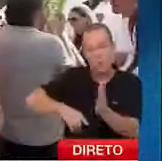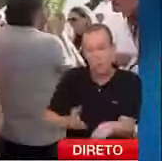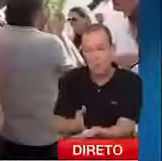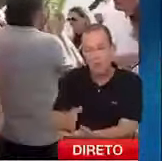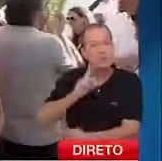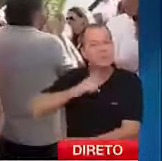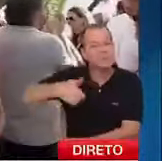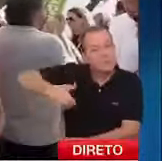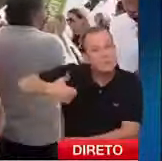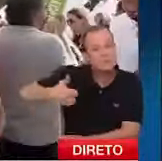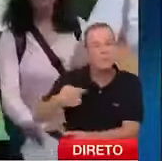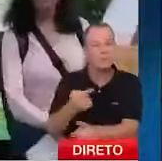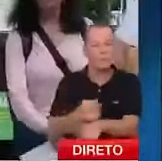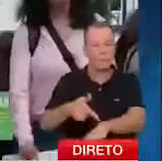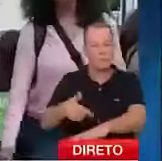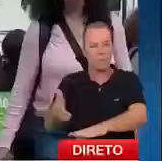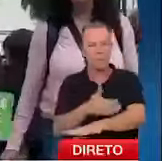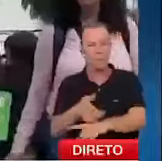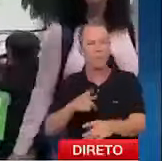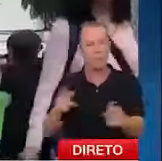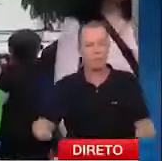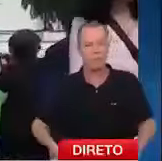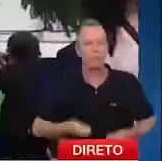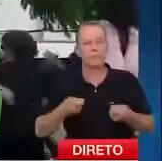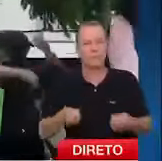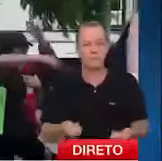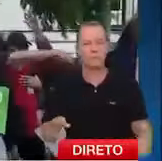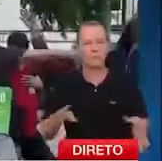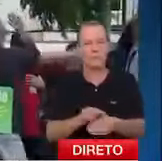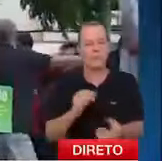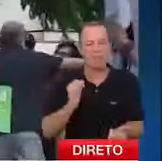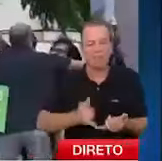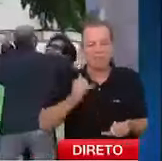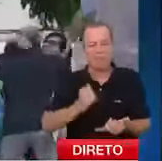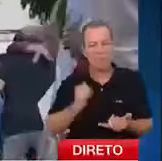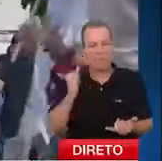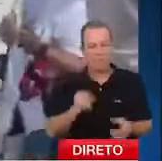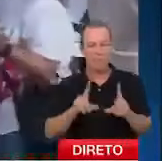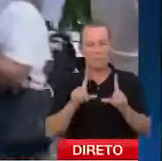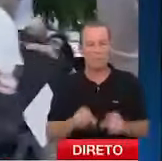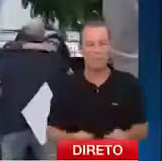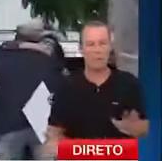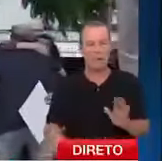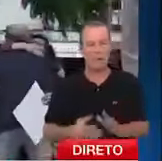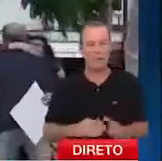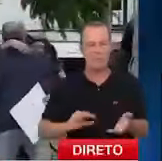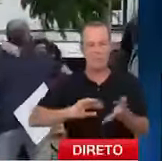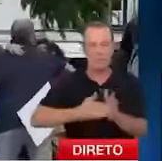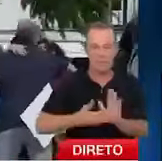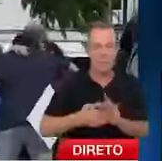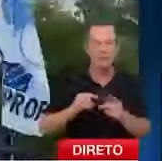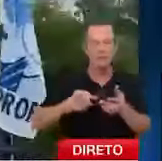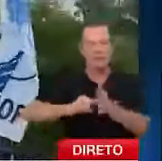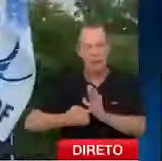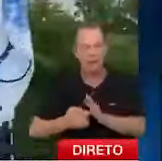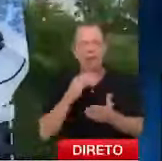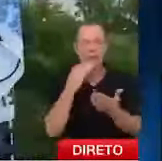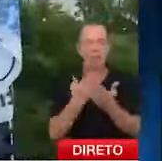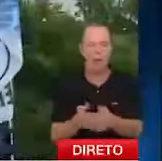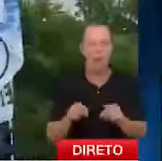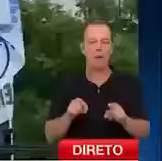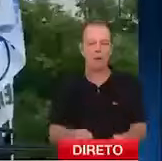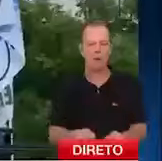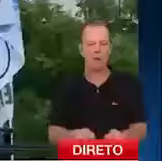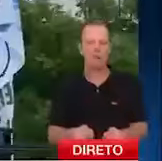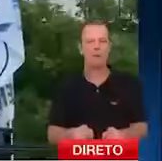altura onde h o investimento na no digital e e as provas de af frição os exames estão a levar caminho segundo